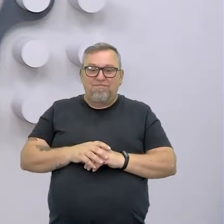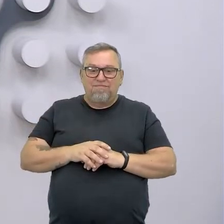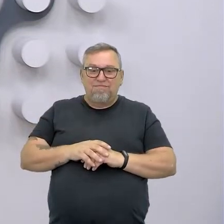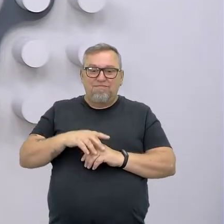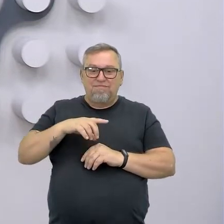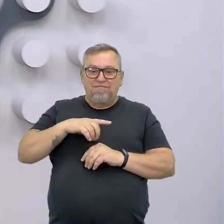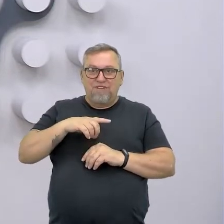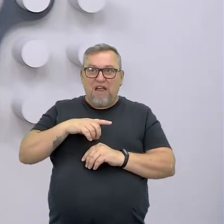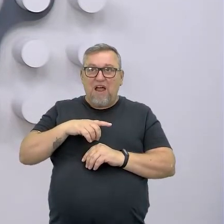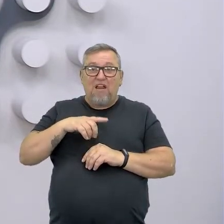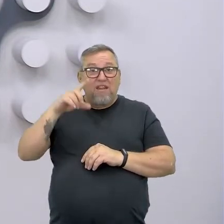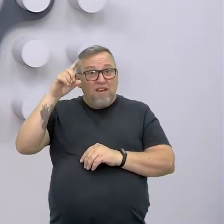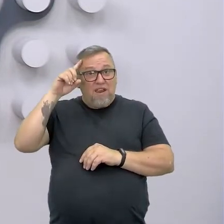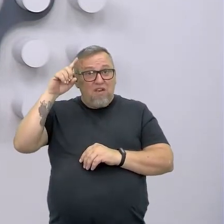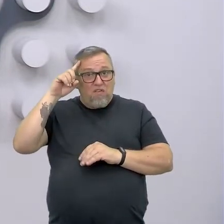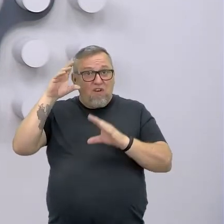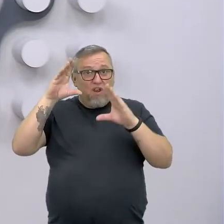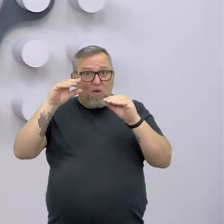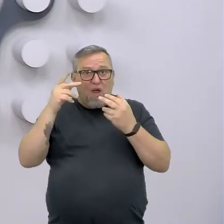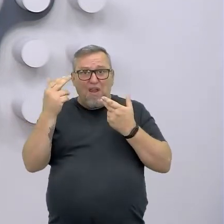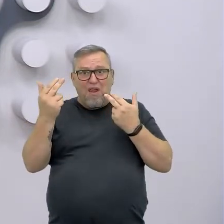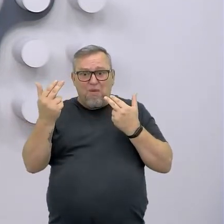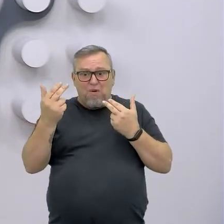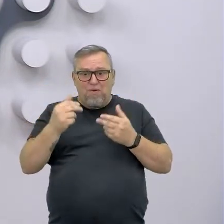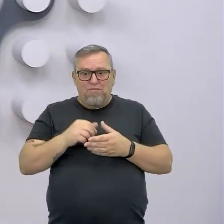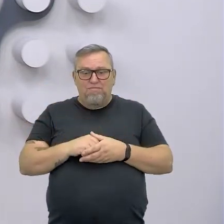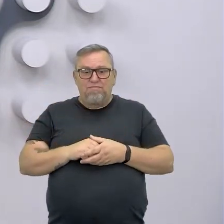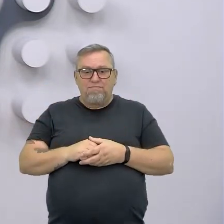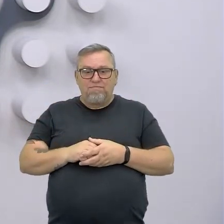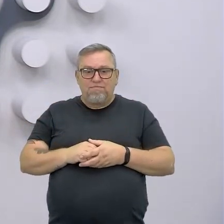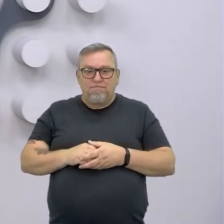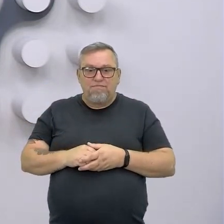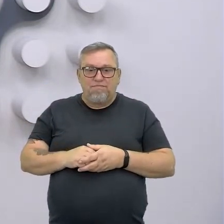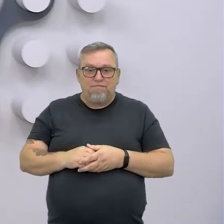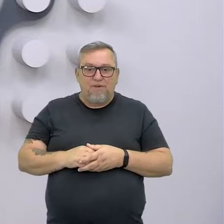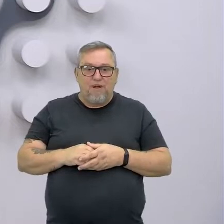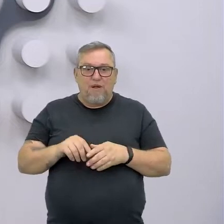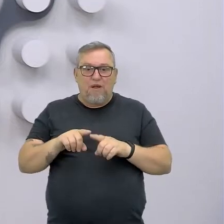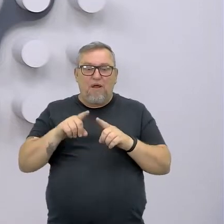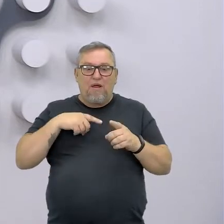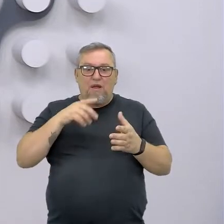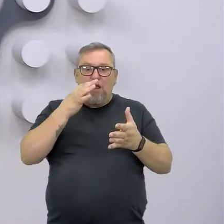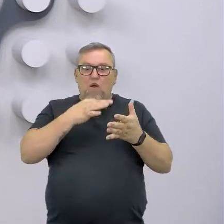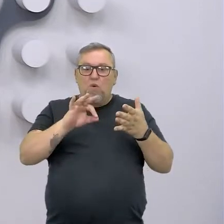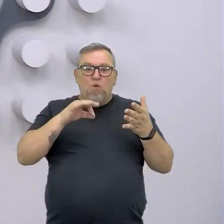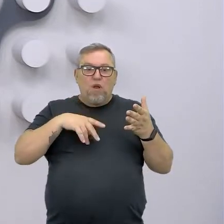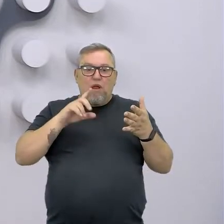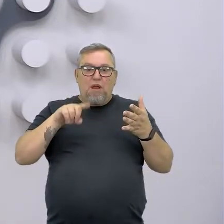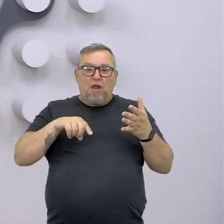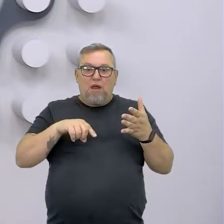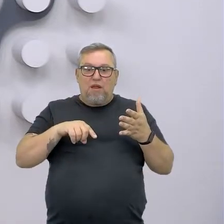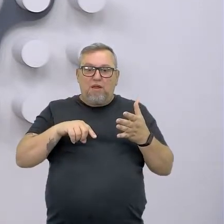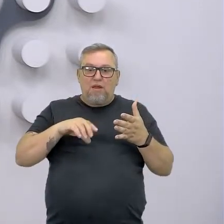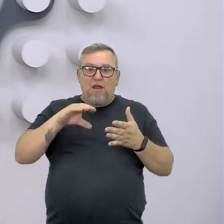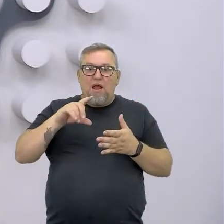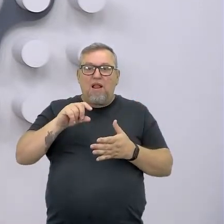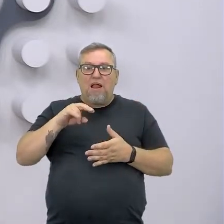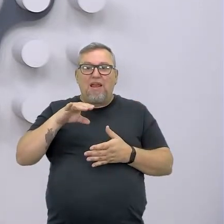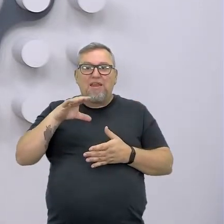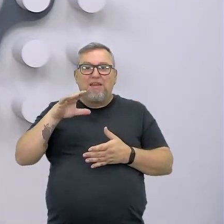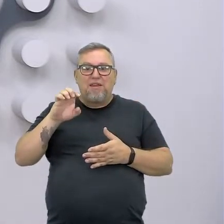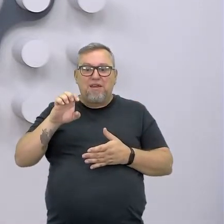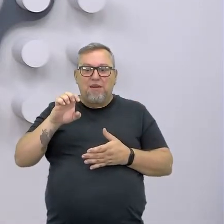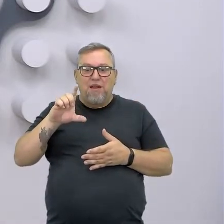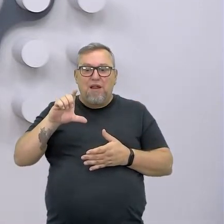tem dia que de noite é assim mesmo, sabe? Daí o autor era, sei lá, Clarice Lispector,